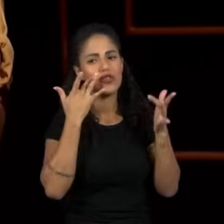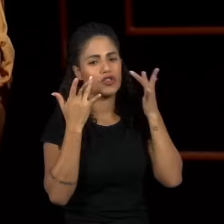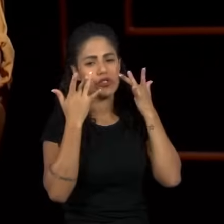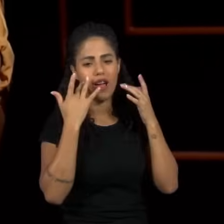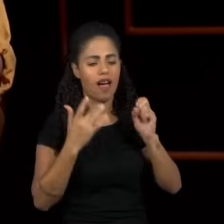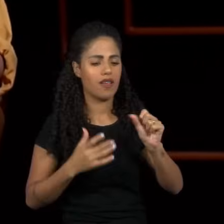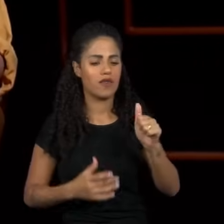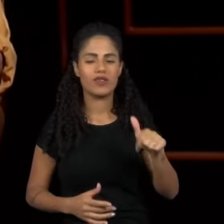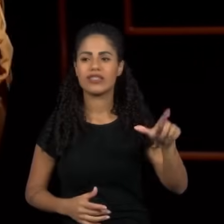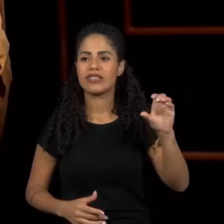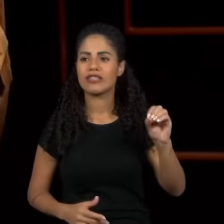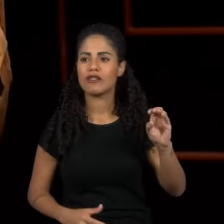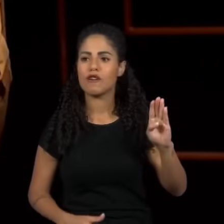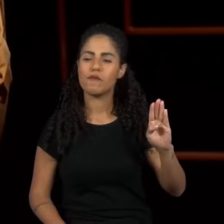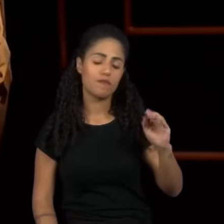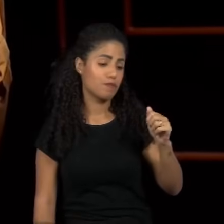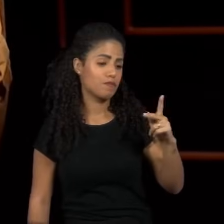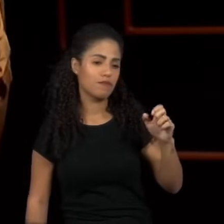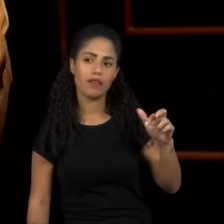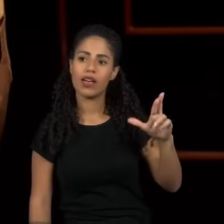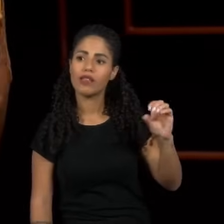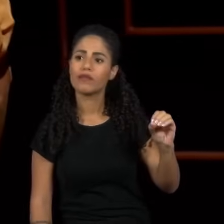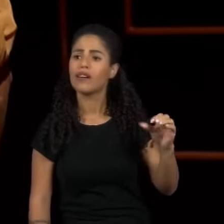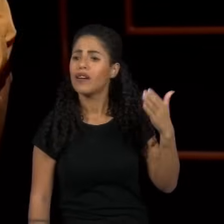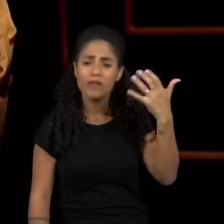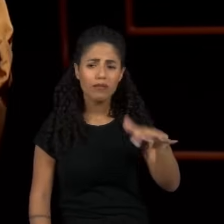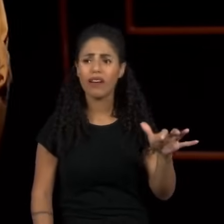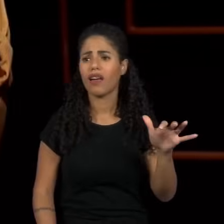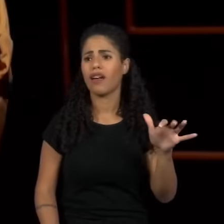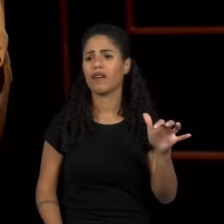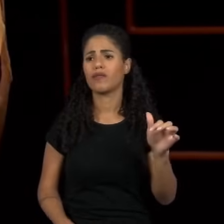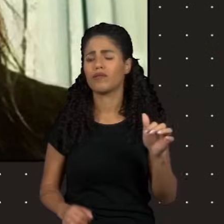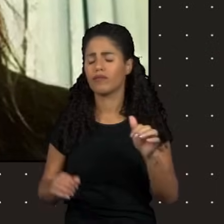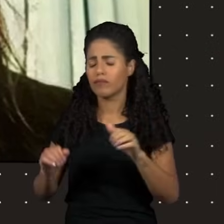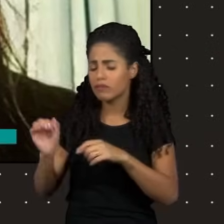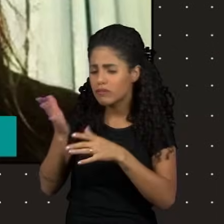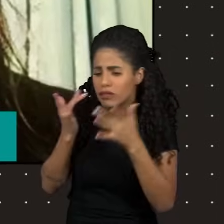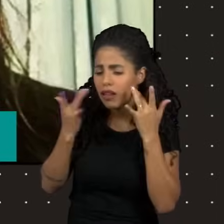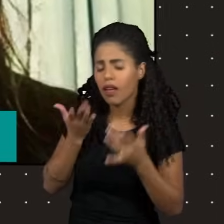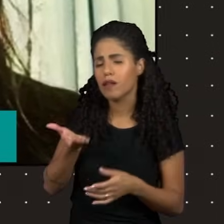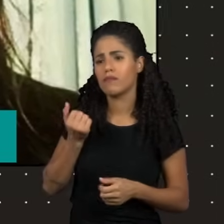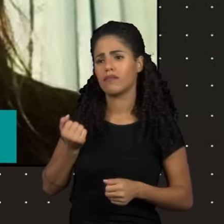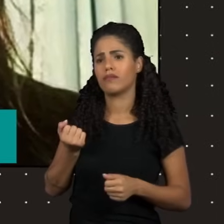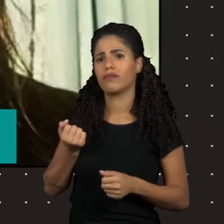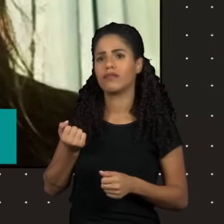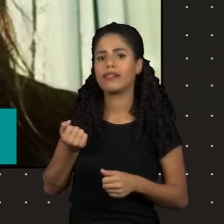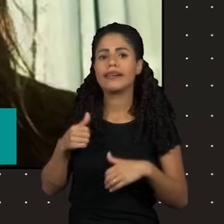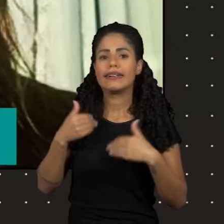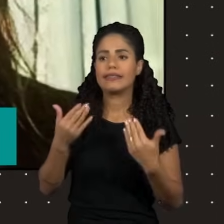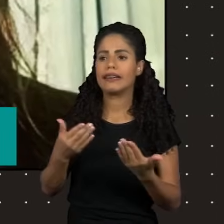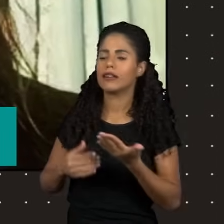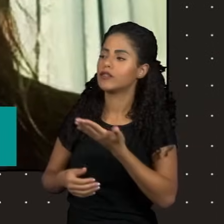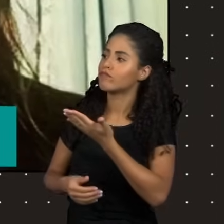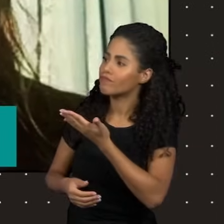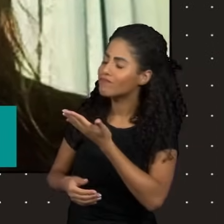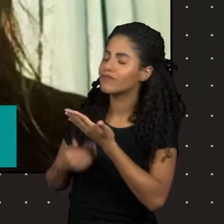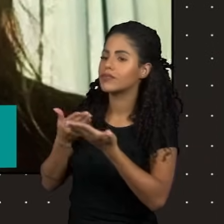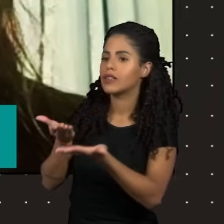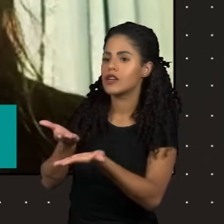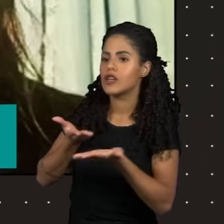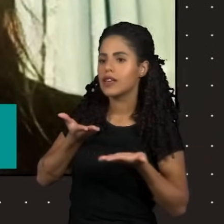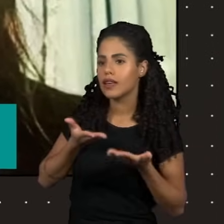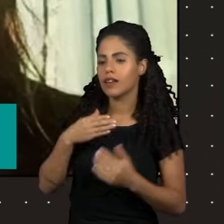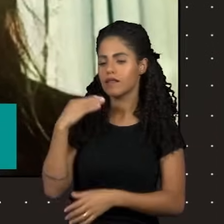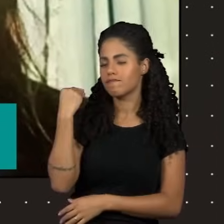eu não queria fazer o filme. Eu não quero cinema. Cinema é igual televisão. Eu não quero, eu não quero. Mas ele me